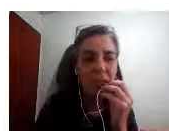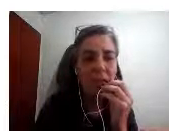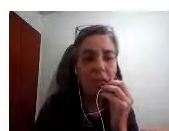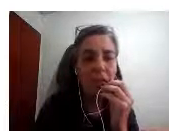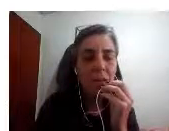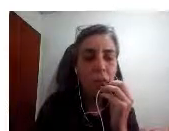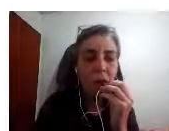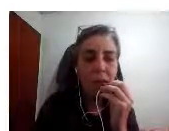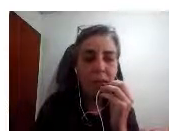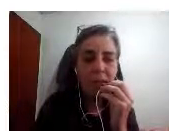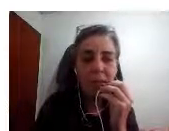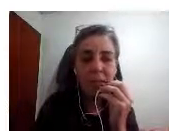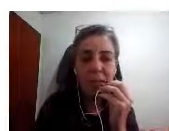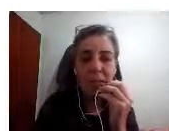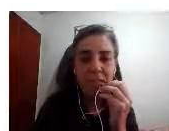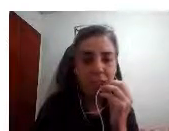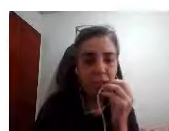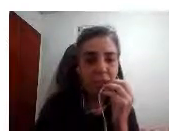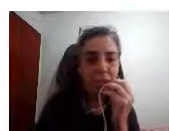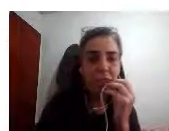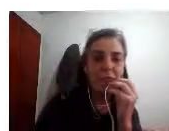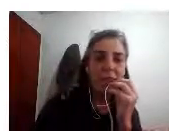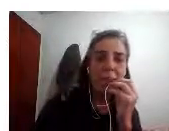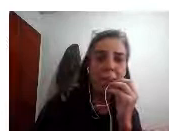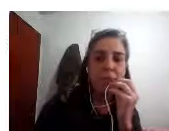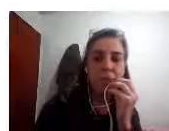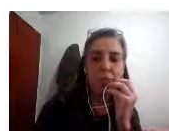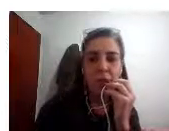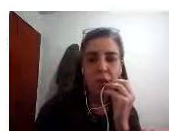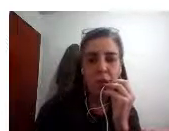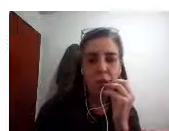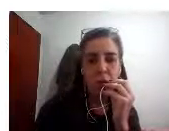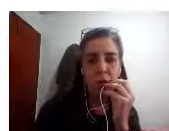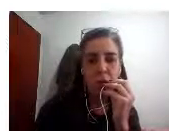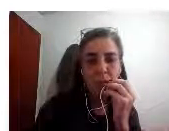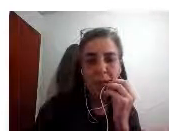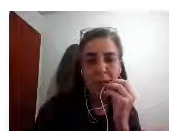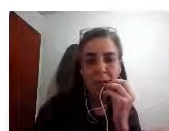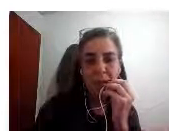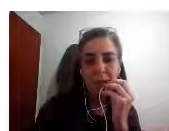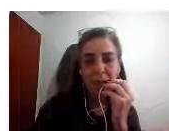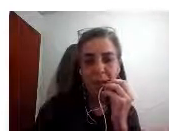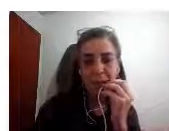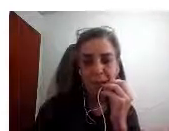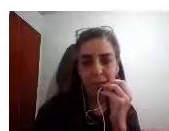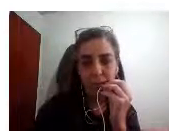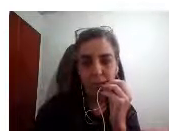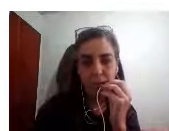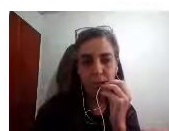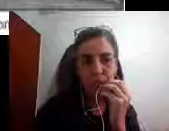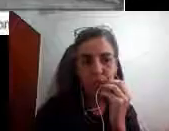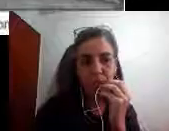aí qual dessas classificações aí representa melhor o Renascimento.